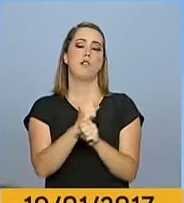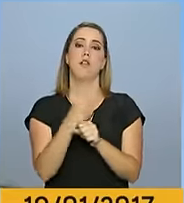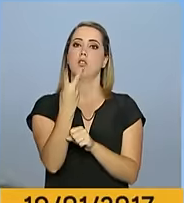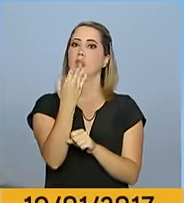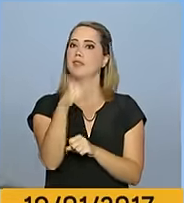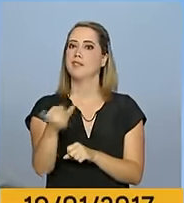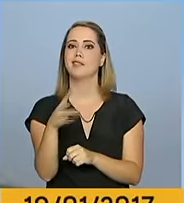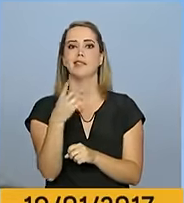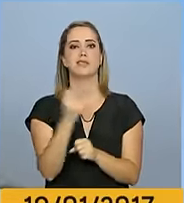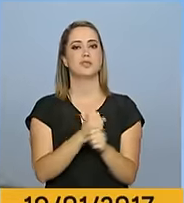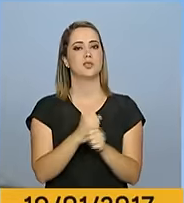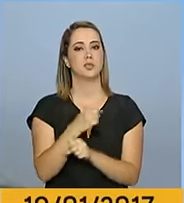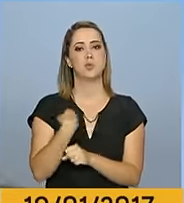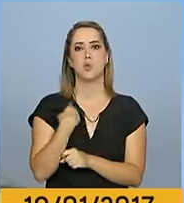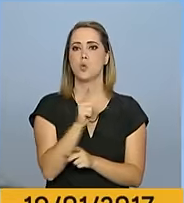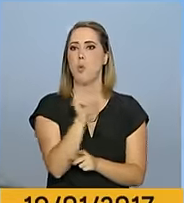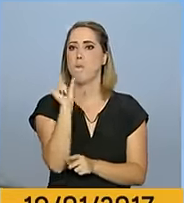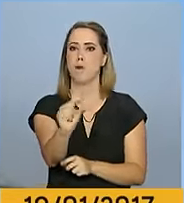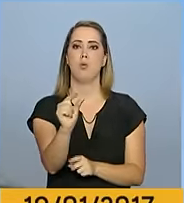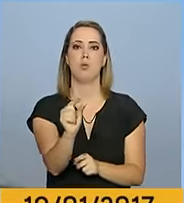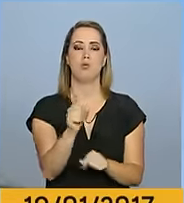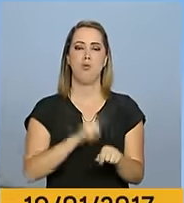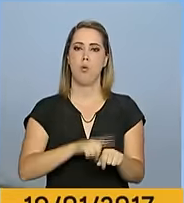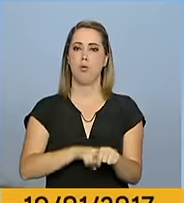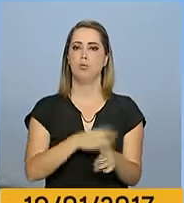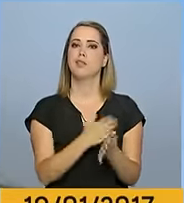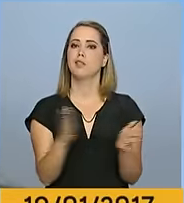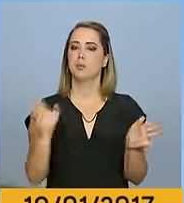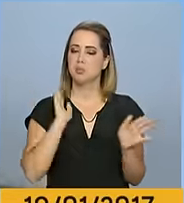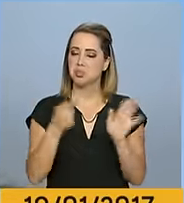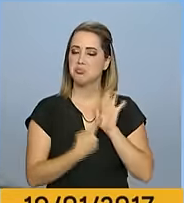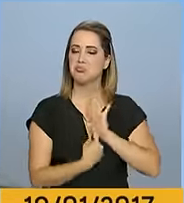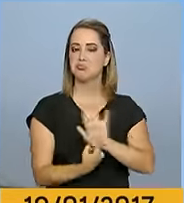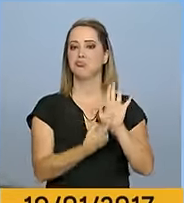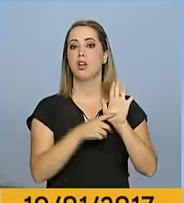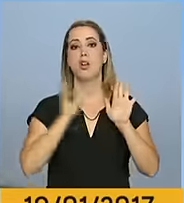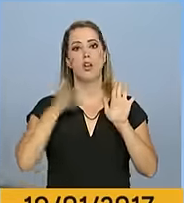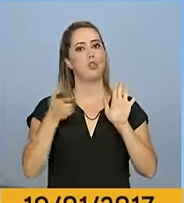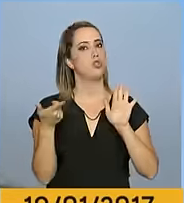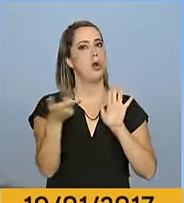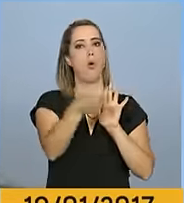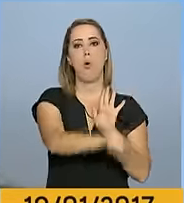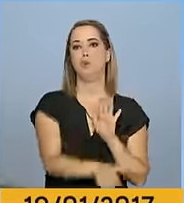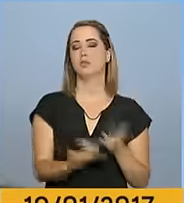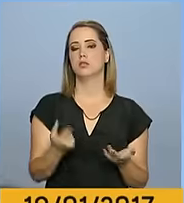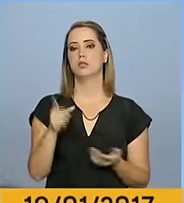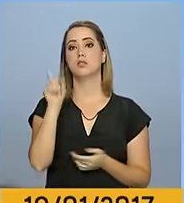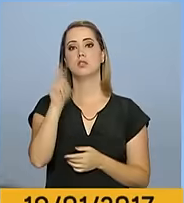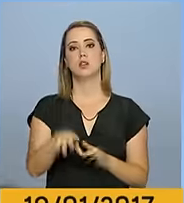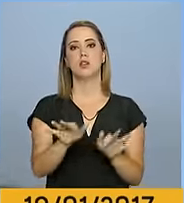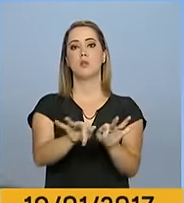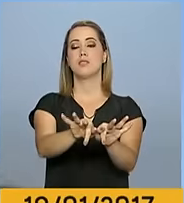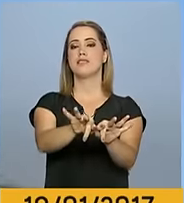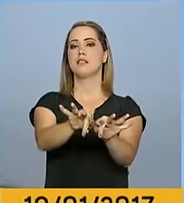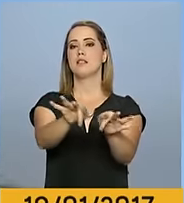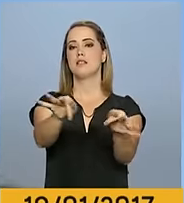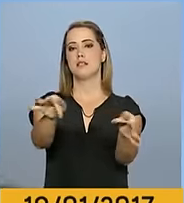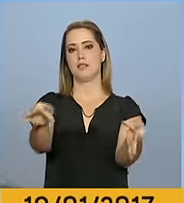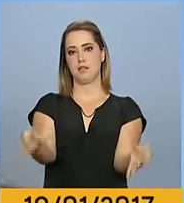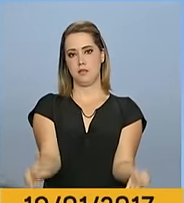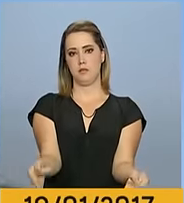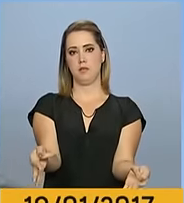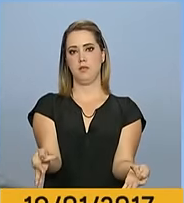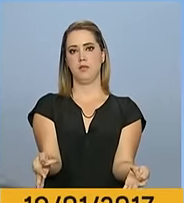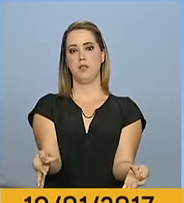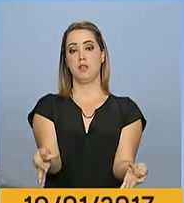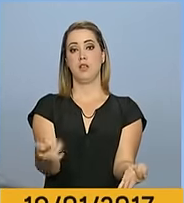2 anos, 2 anos e meio, como fizemos em pouquíssimo tempo, como está revelado, já vamos para uma outra coisa, que é a simplificação do